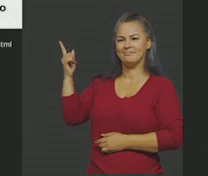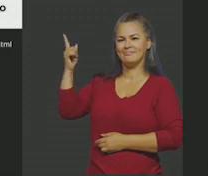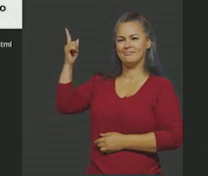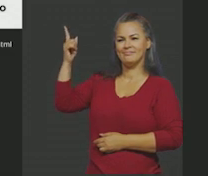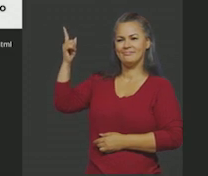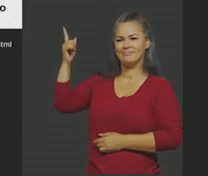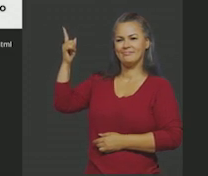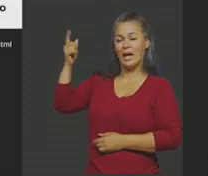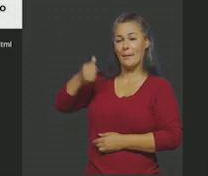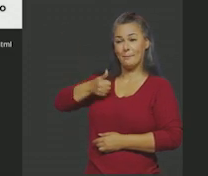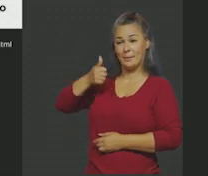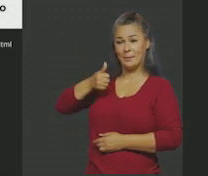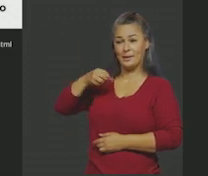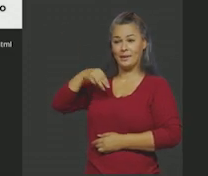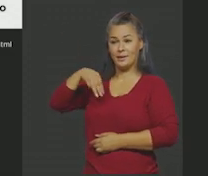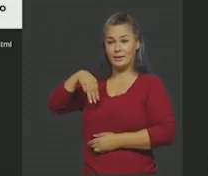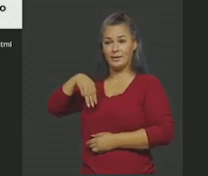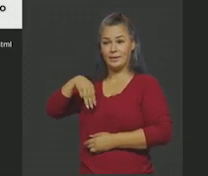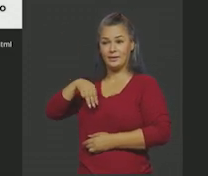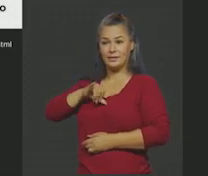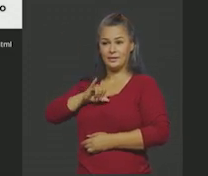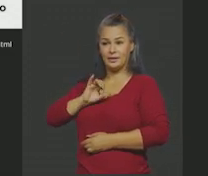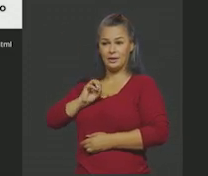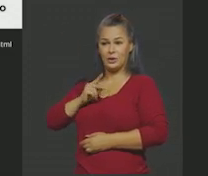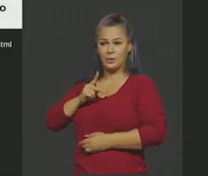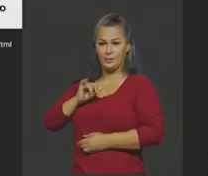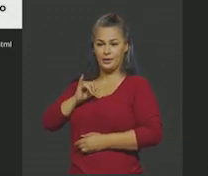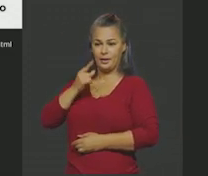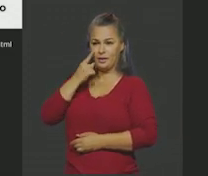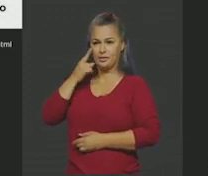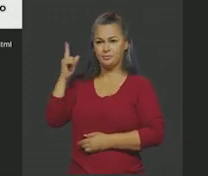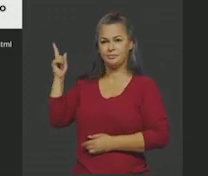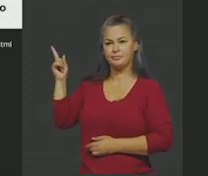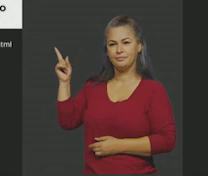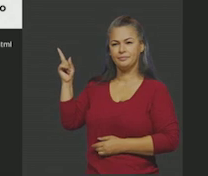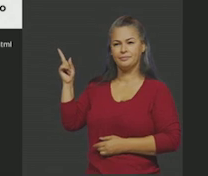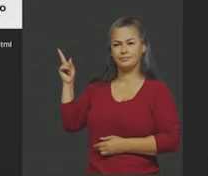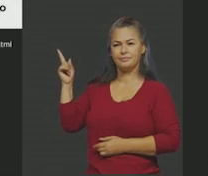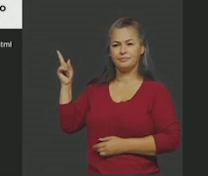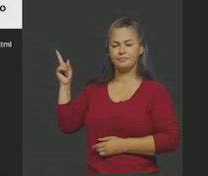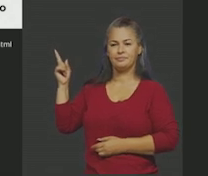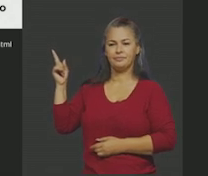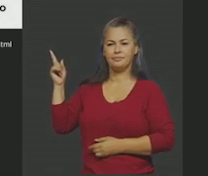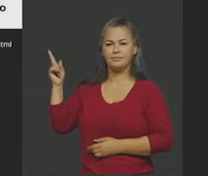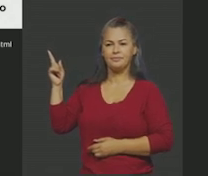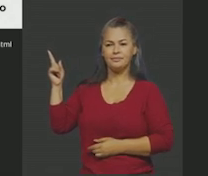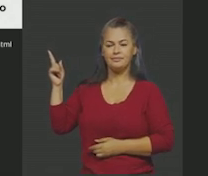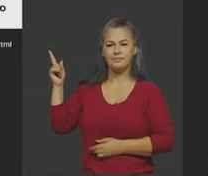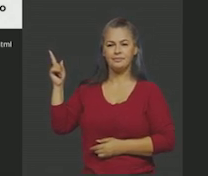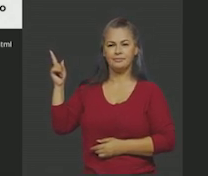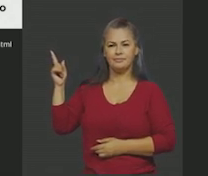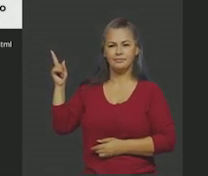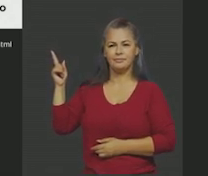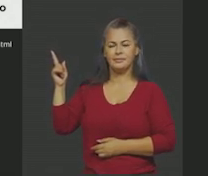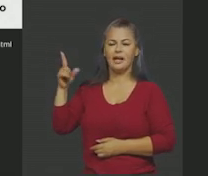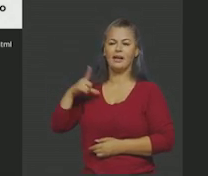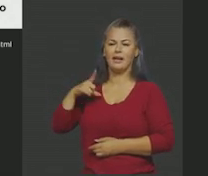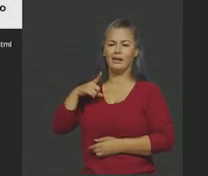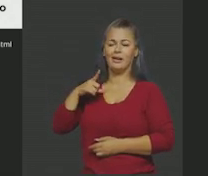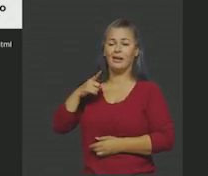na miopia, tá? A imagem ela vai se formar antes da